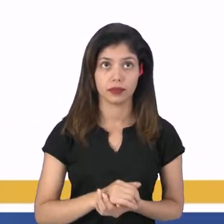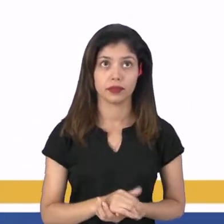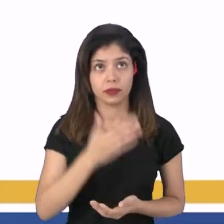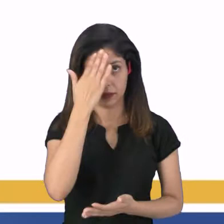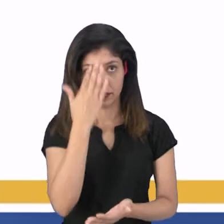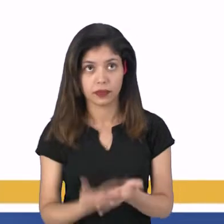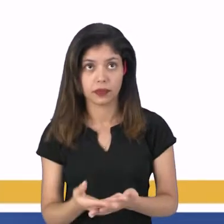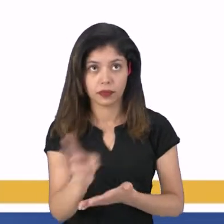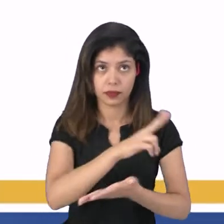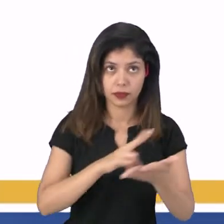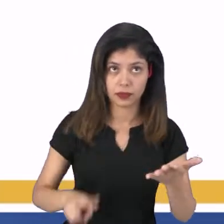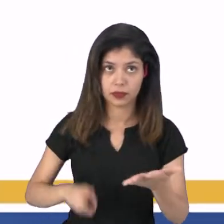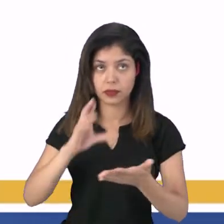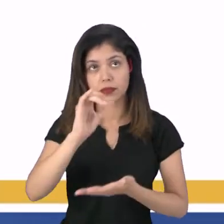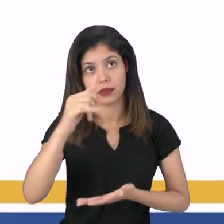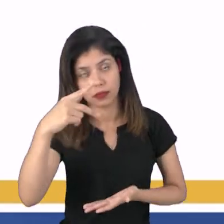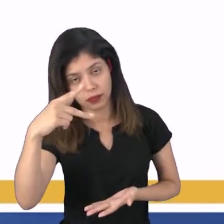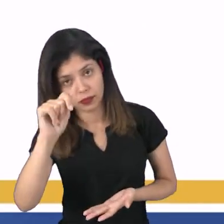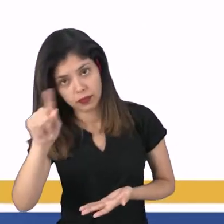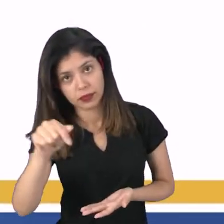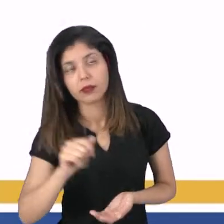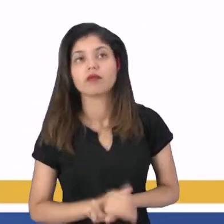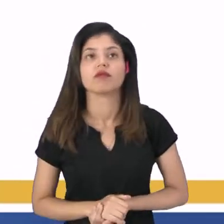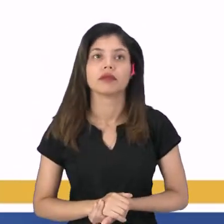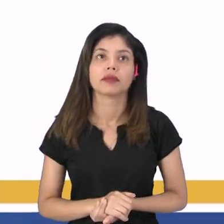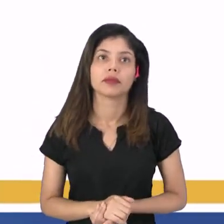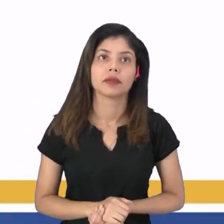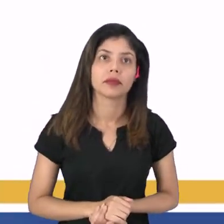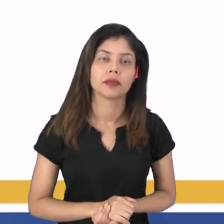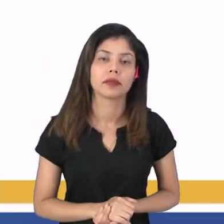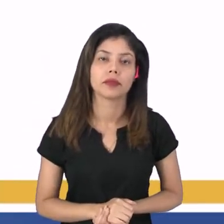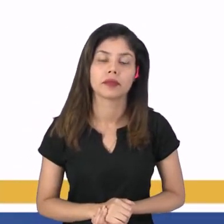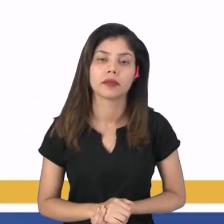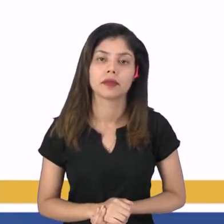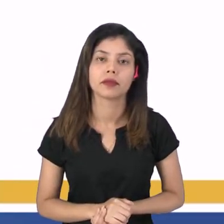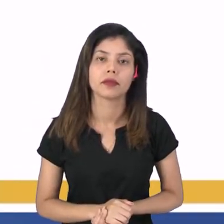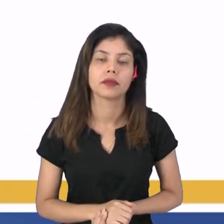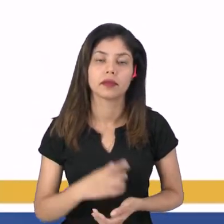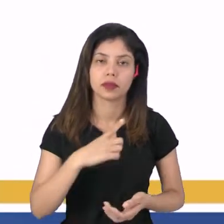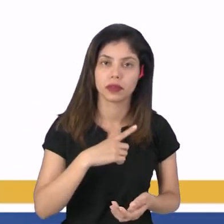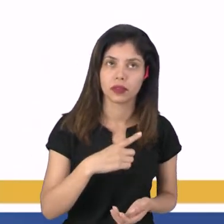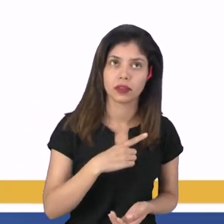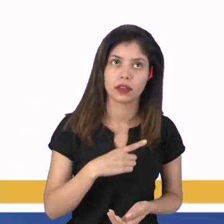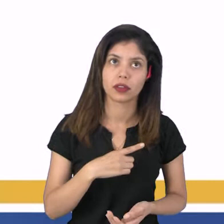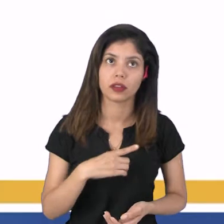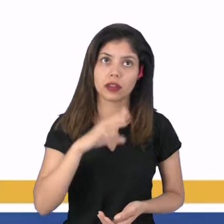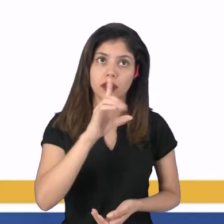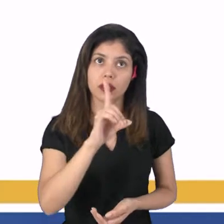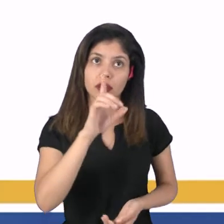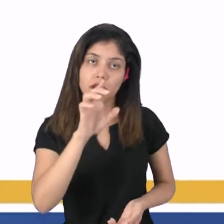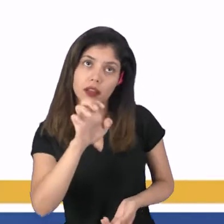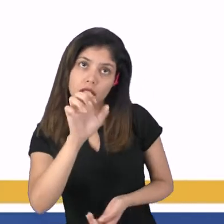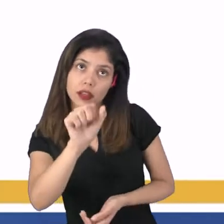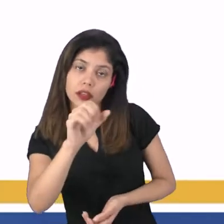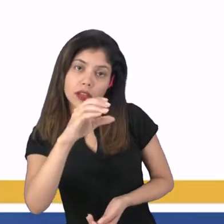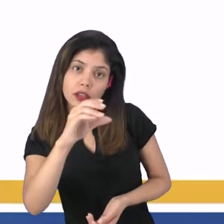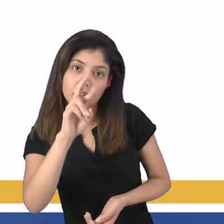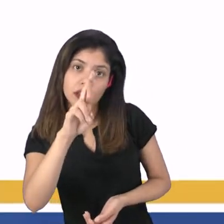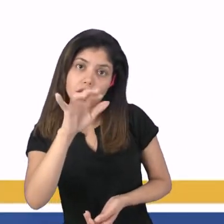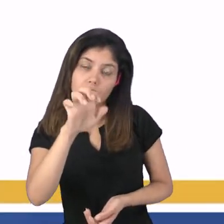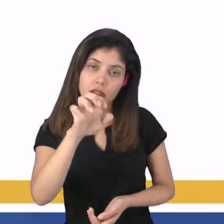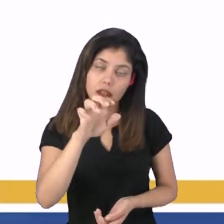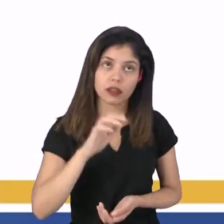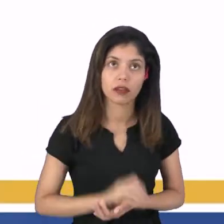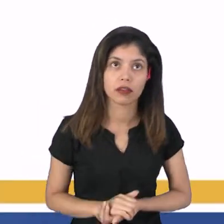crer, o ler e o capaz. No primeiro a gente tem uma derivação que é o descrer, que vem do